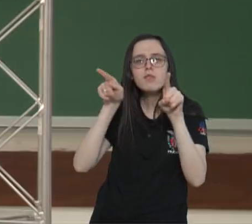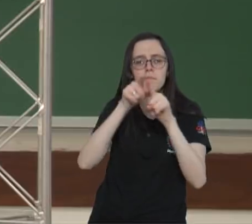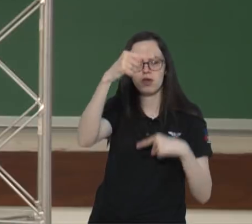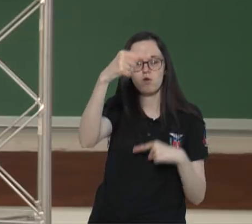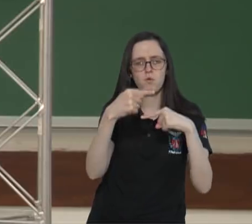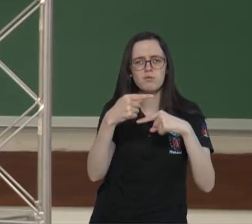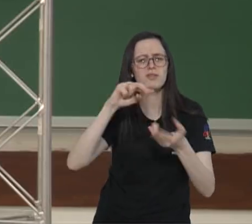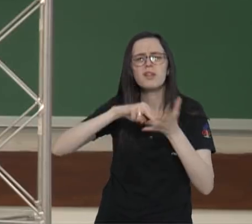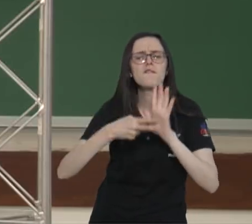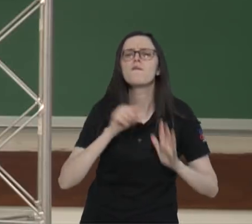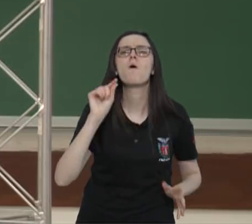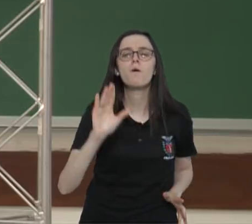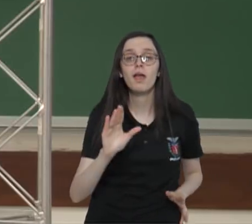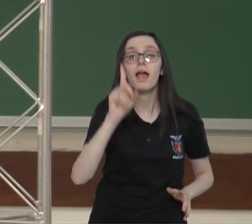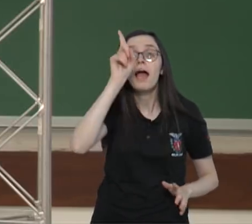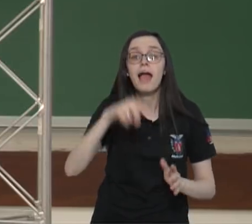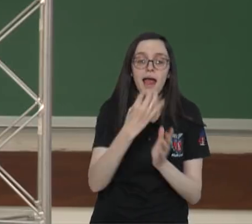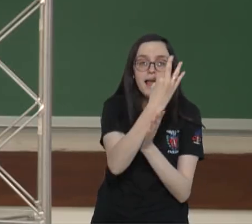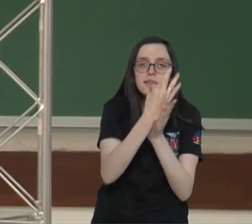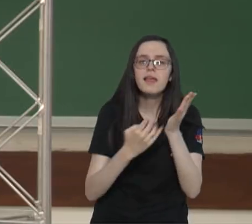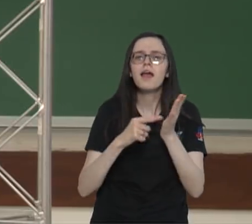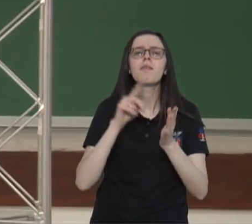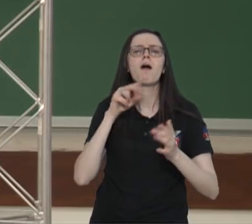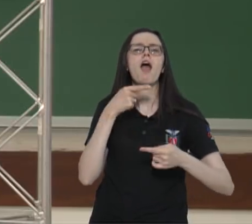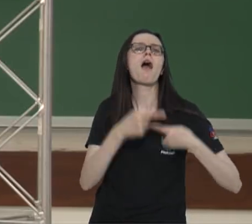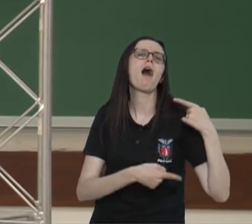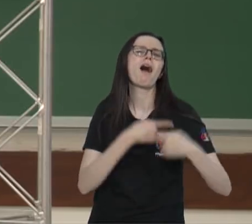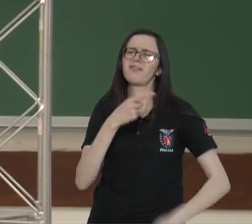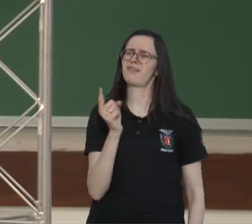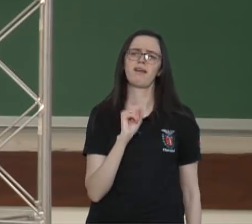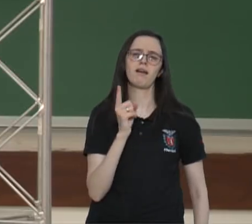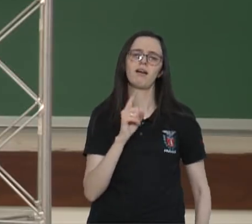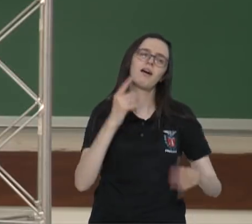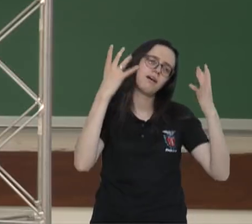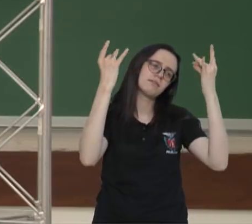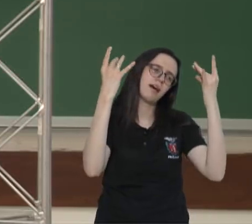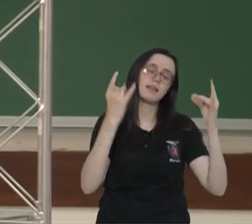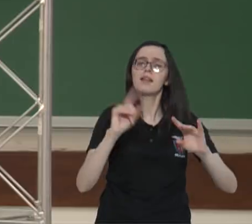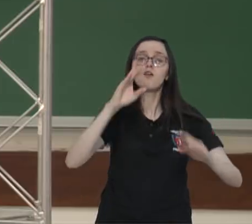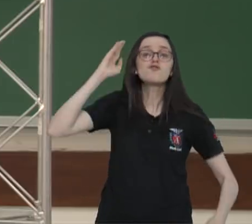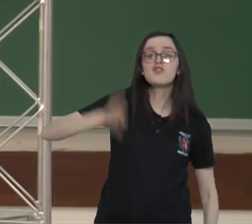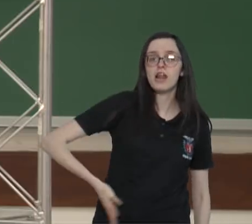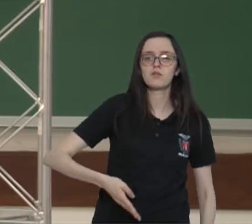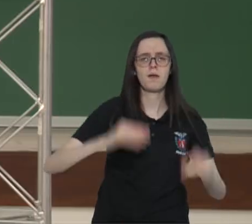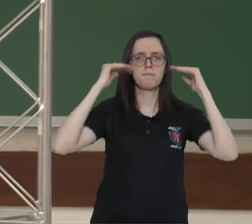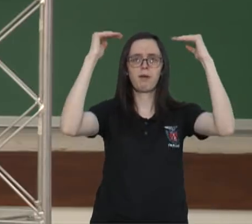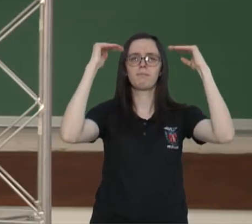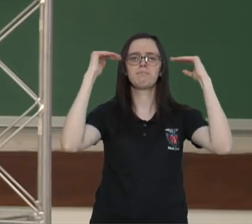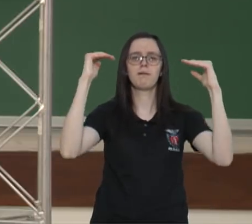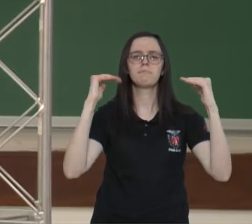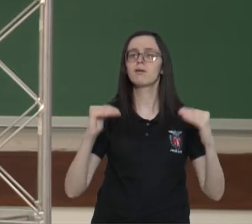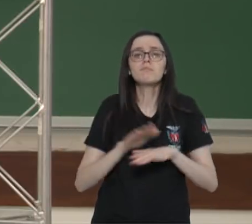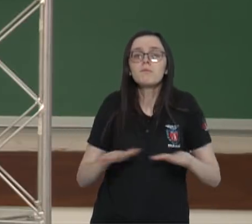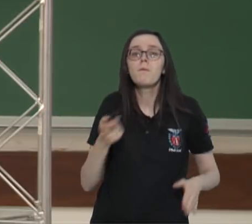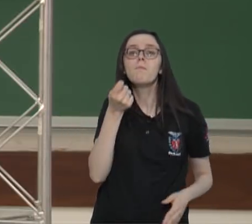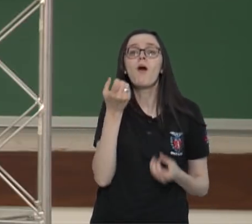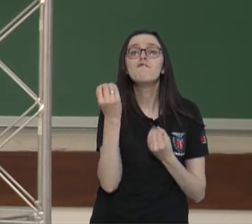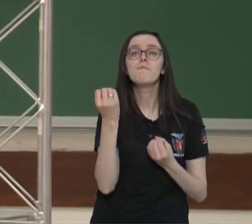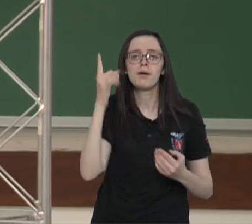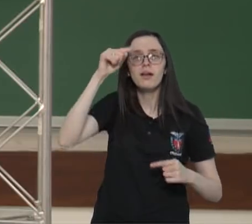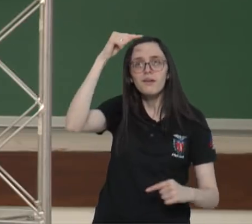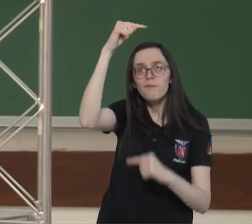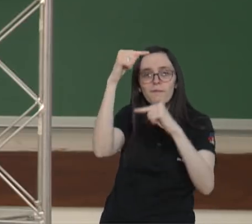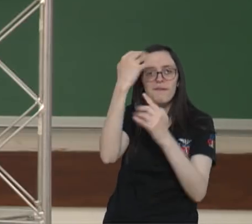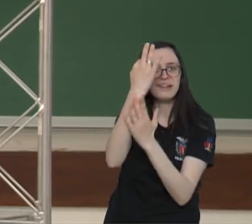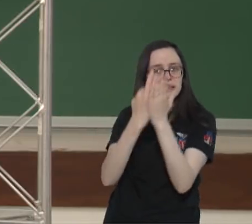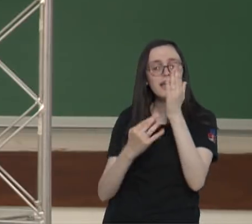que quer dizer isso? É um texto que ele não enrola muito, né? Ele vai direto no ponto, ele tem poucas informações, né? Ele é curto, ele é